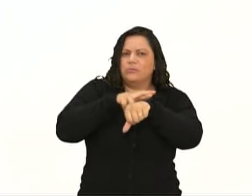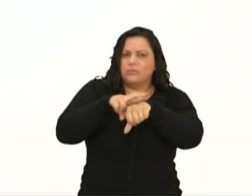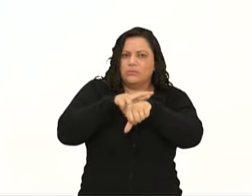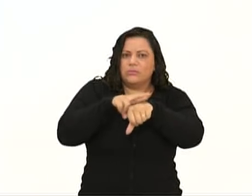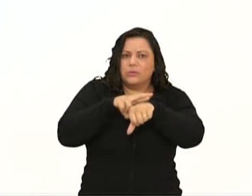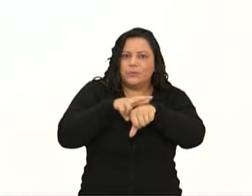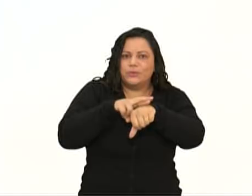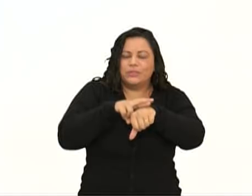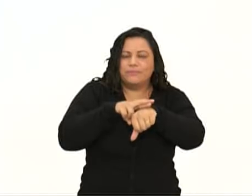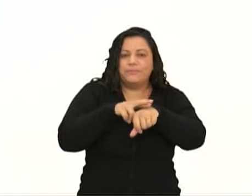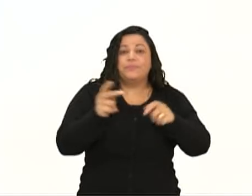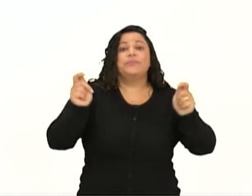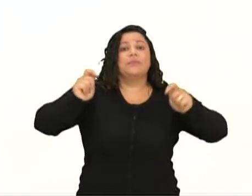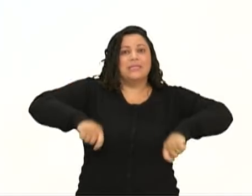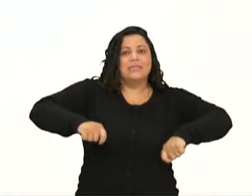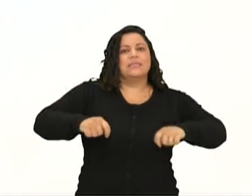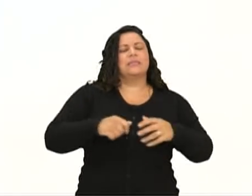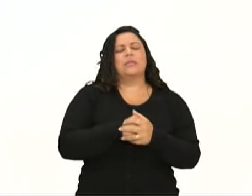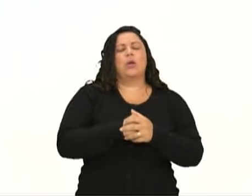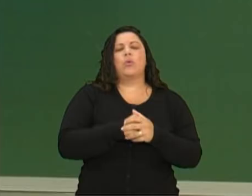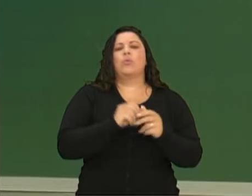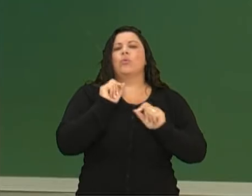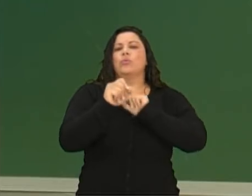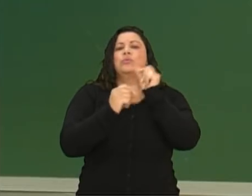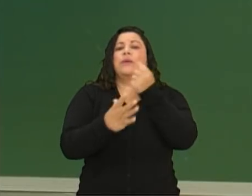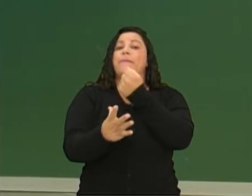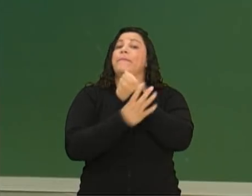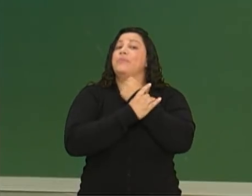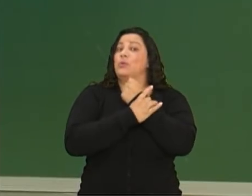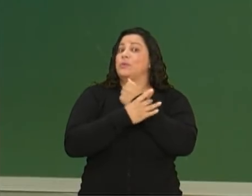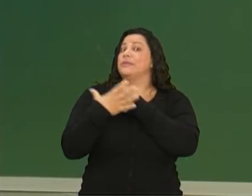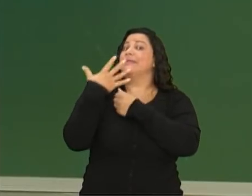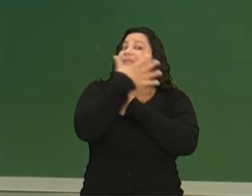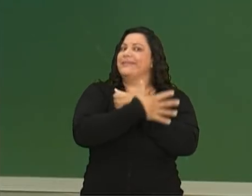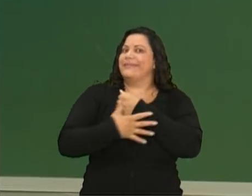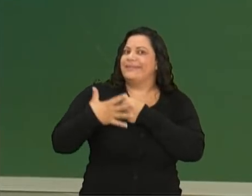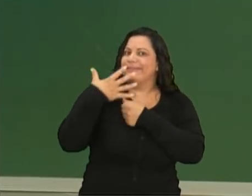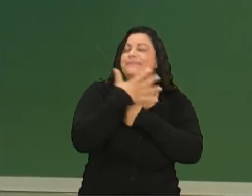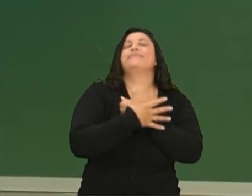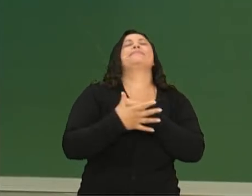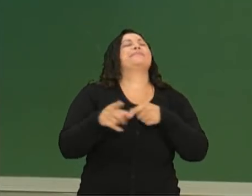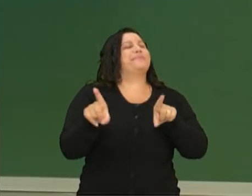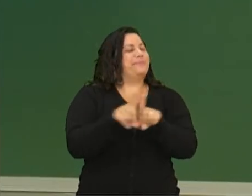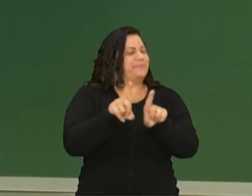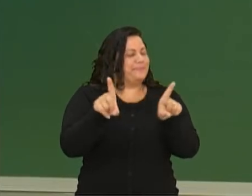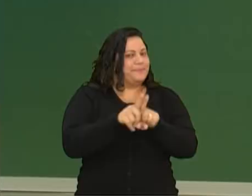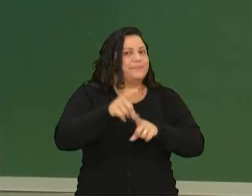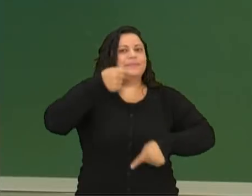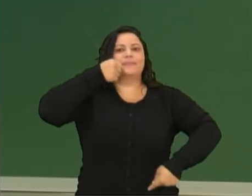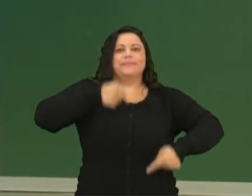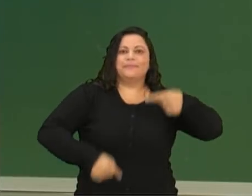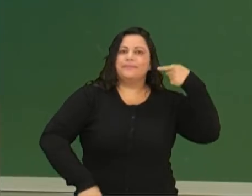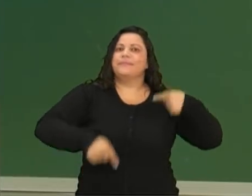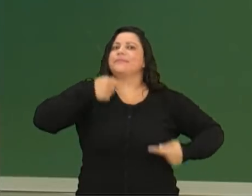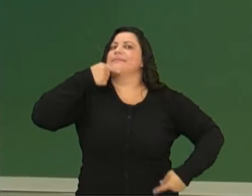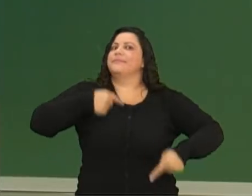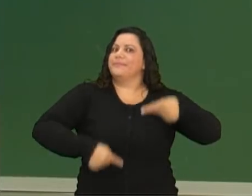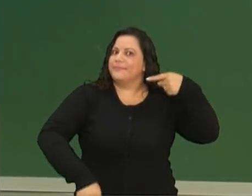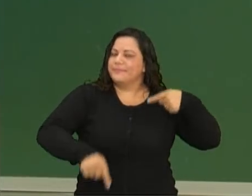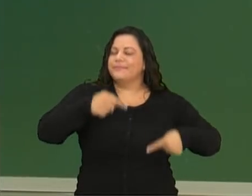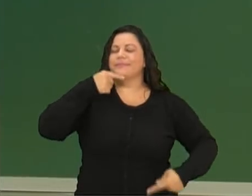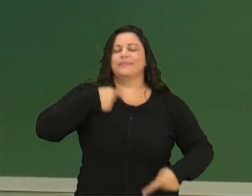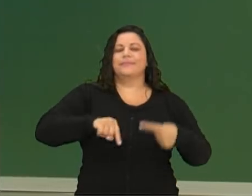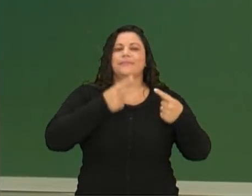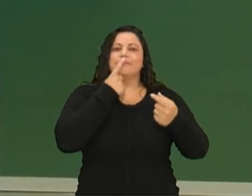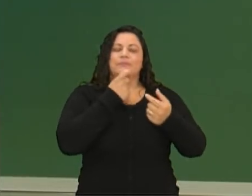aqui são os anticorpos. Então, as células de defesa também circulam através do nosso sangue. Então, olha